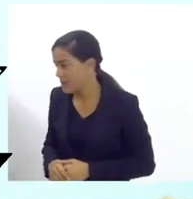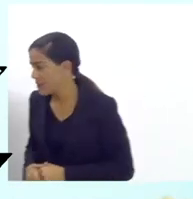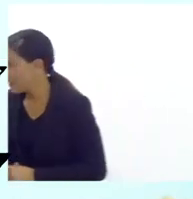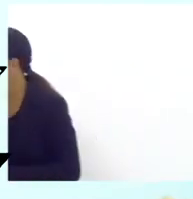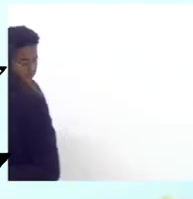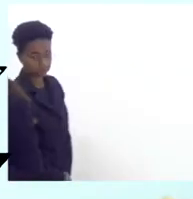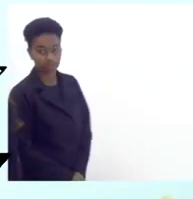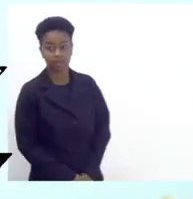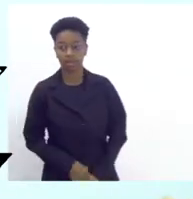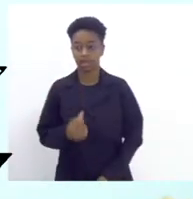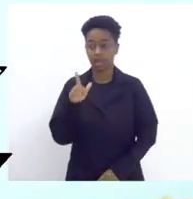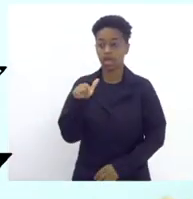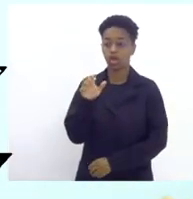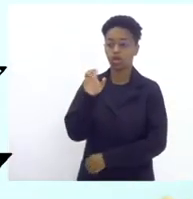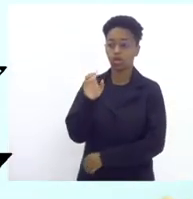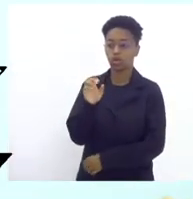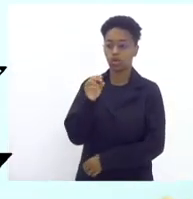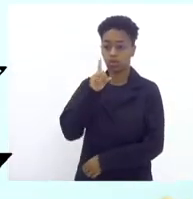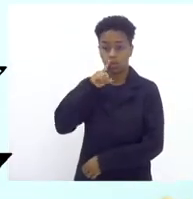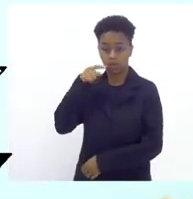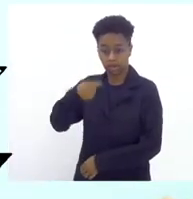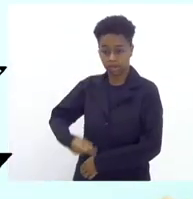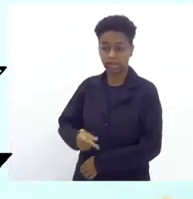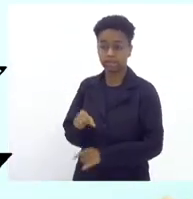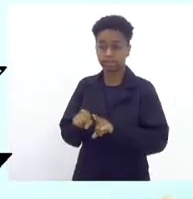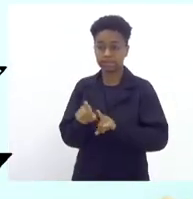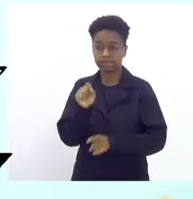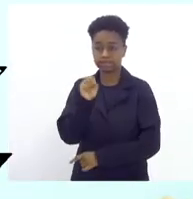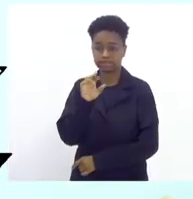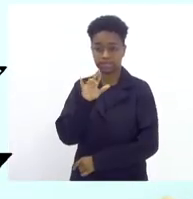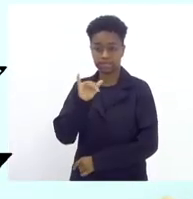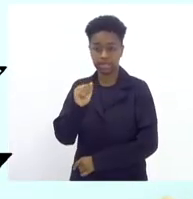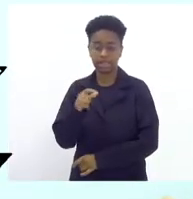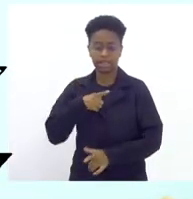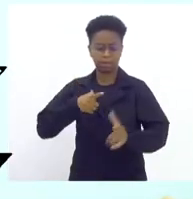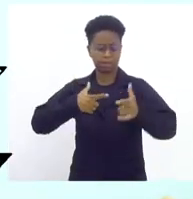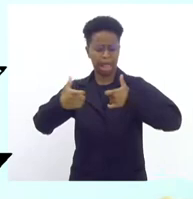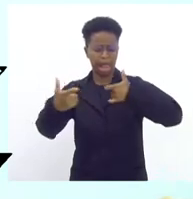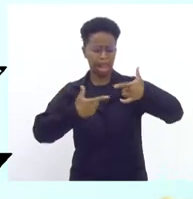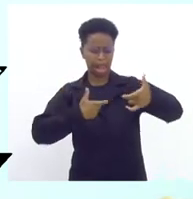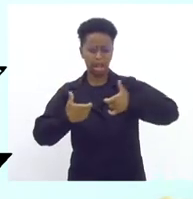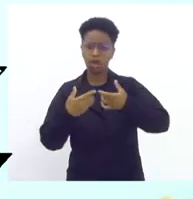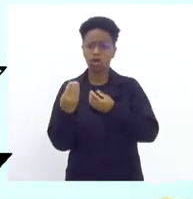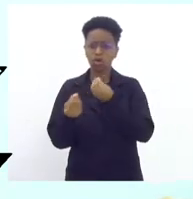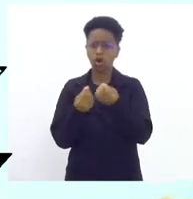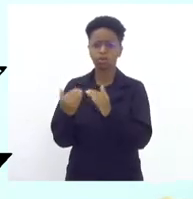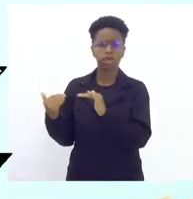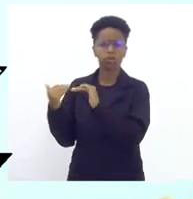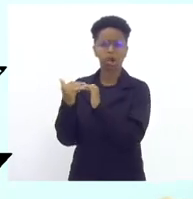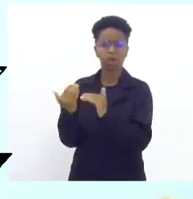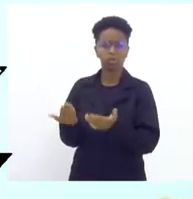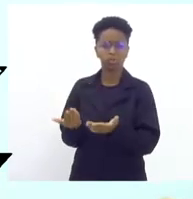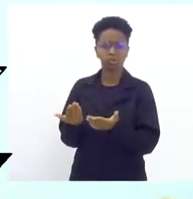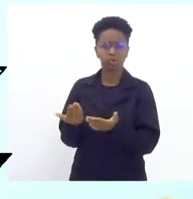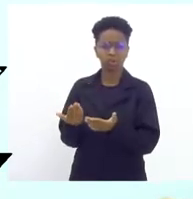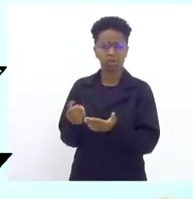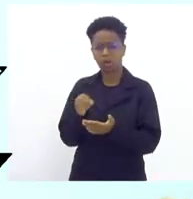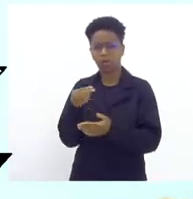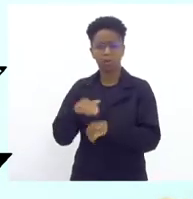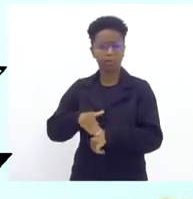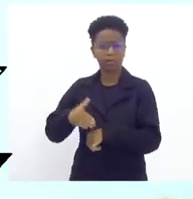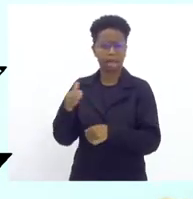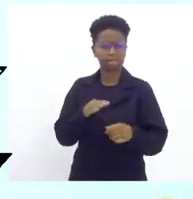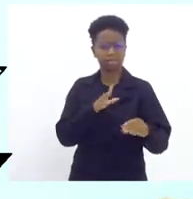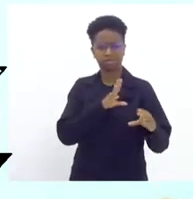migração são Ucrânia e a Síria são países em guerras devastadoras como é possível estar igual ou ainda ter mais migrantes essa